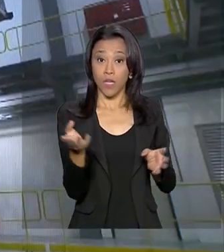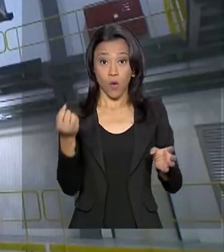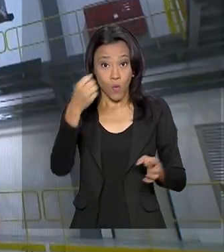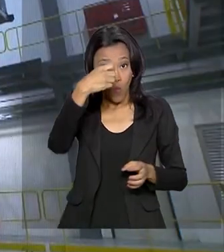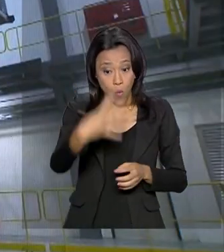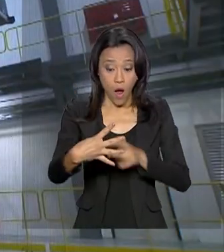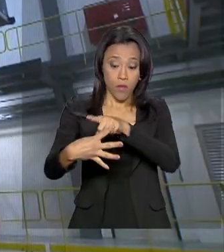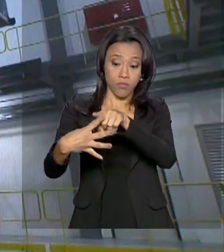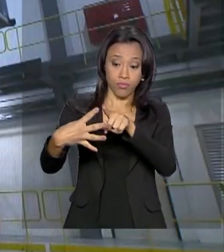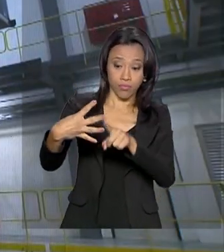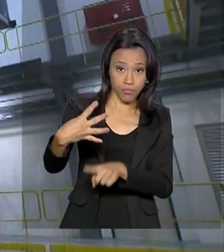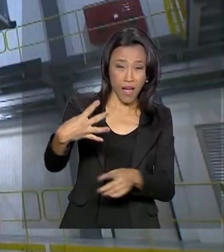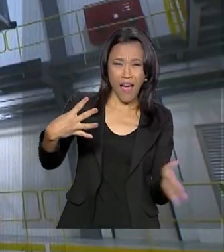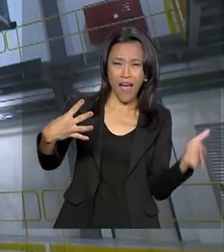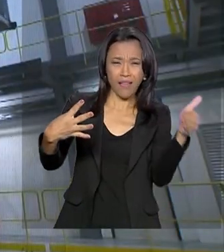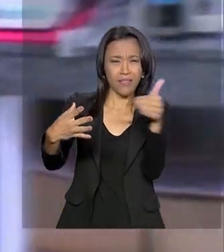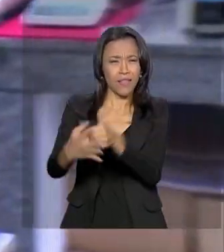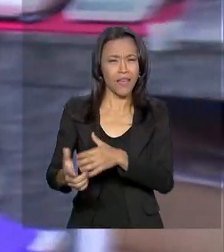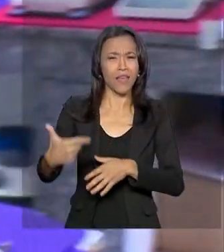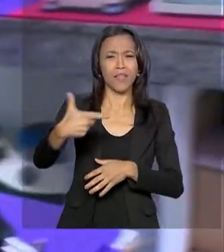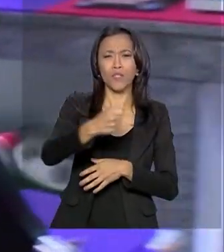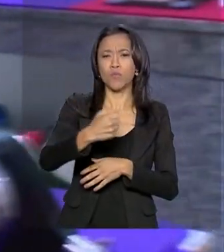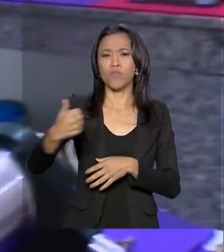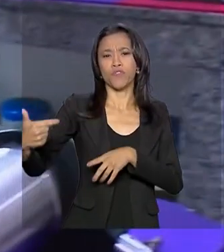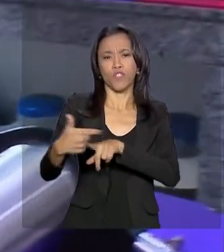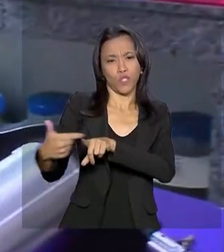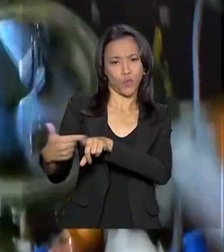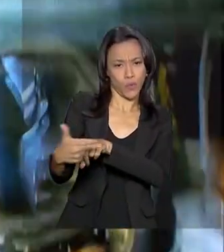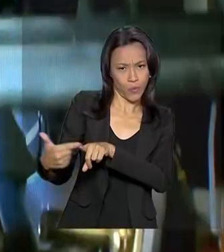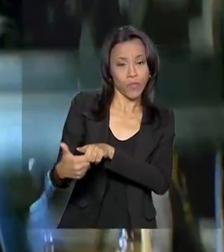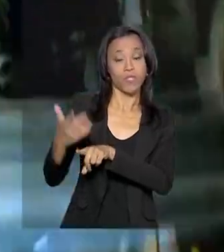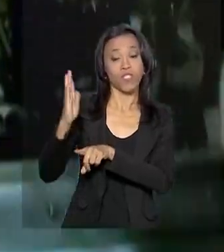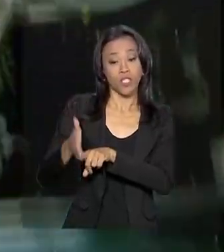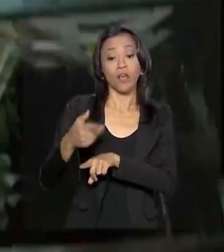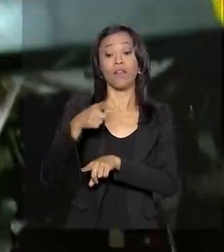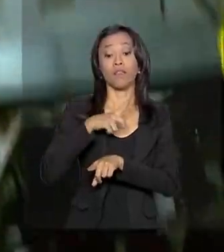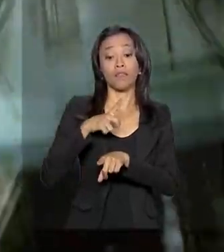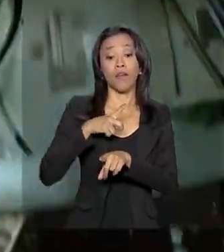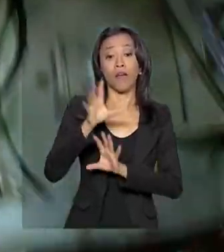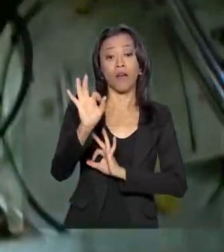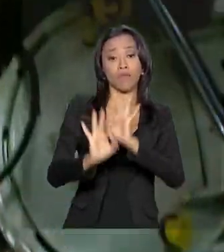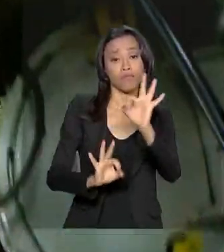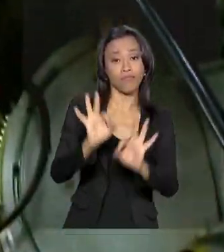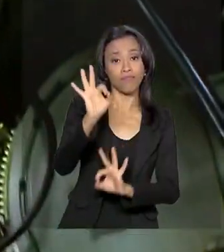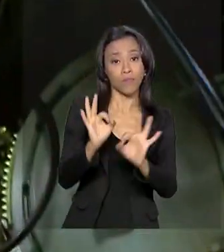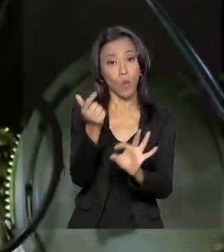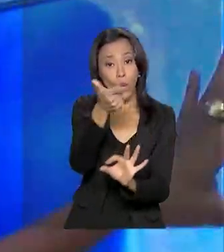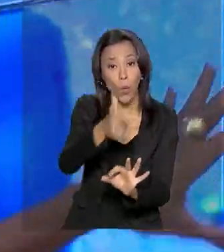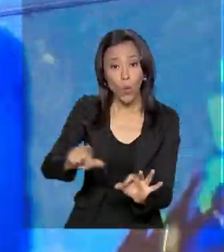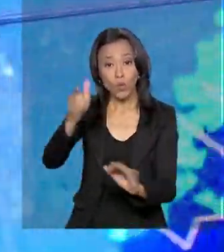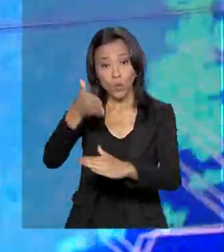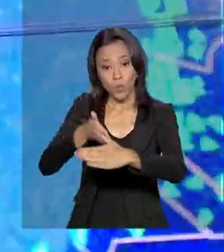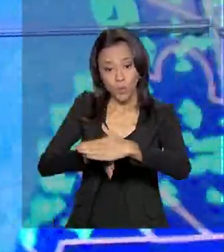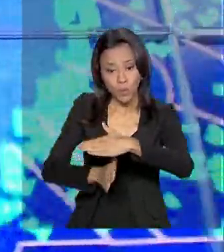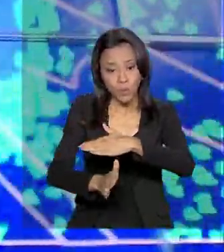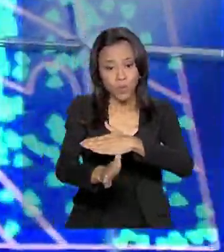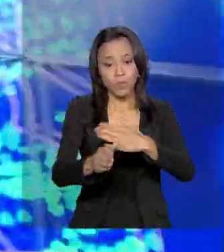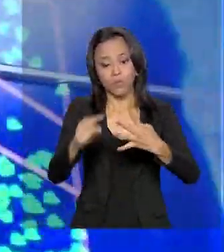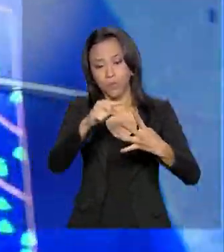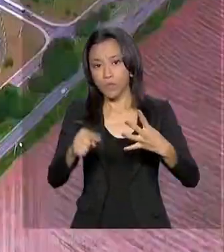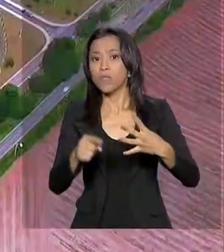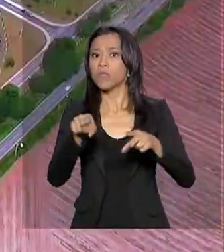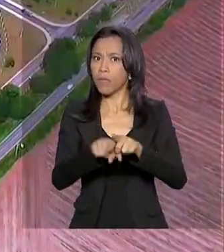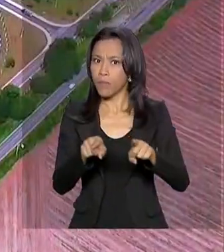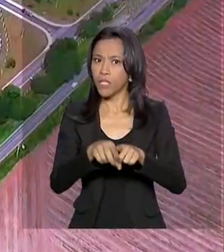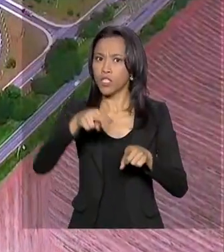4 submarinos até 2022, está prevista a construção do submarino Almirante Álvaro Alberto, de propulsão